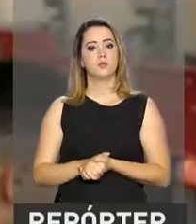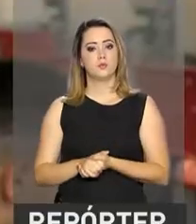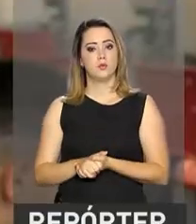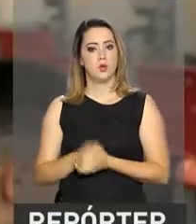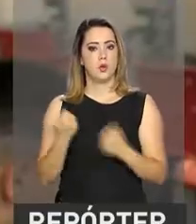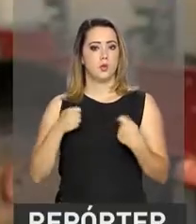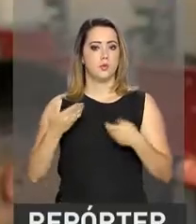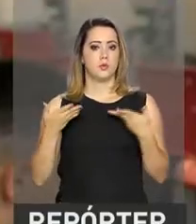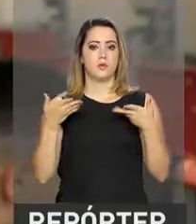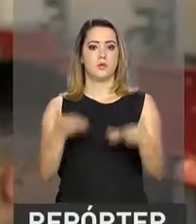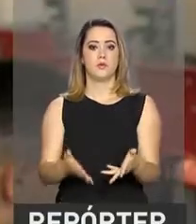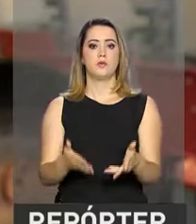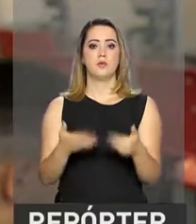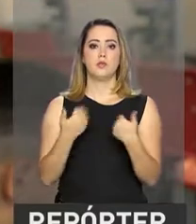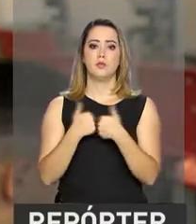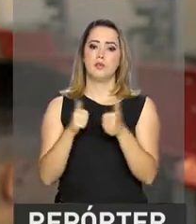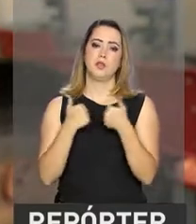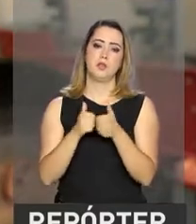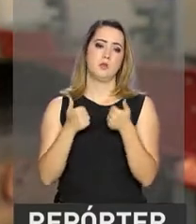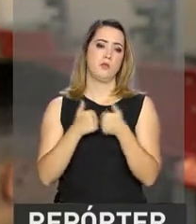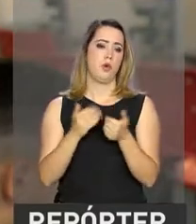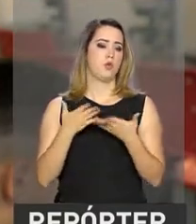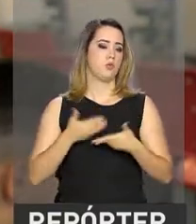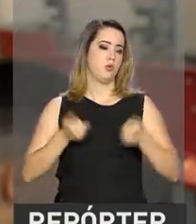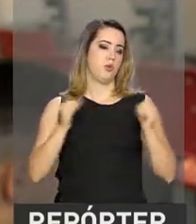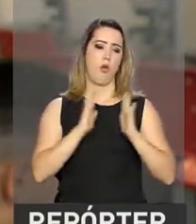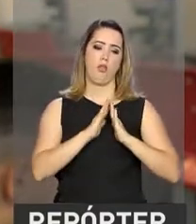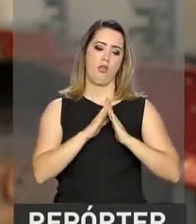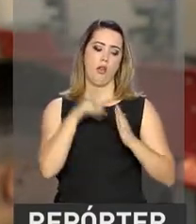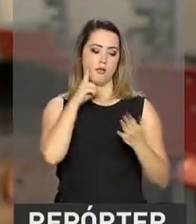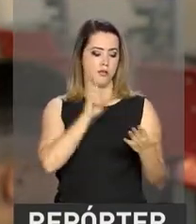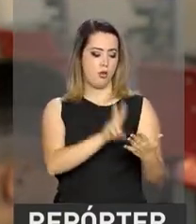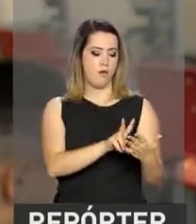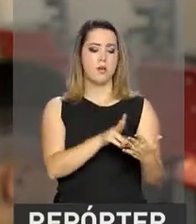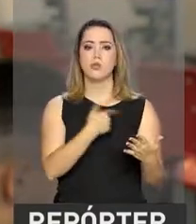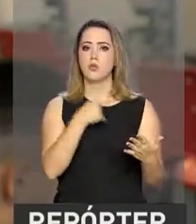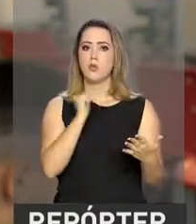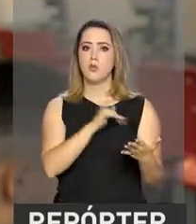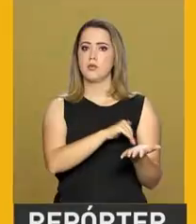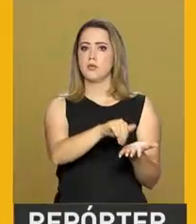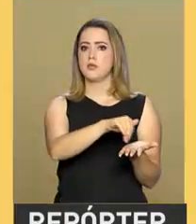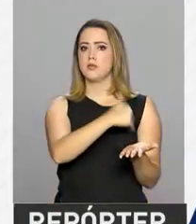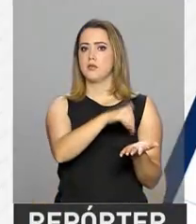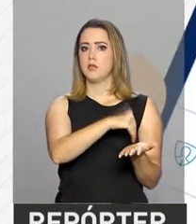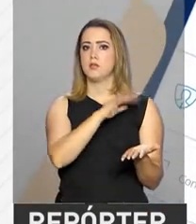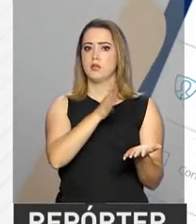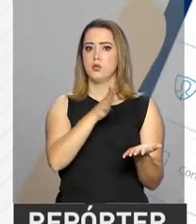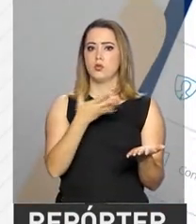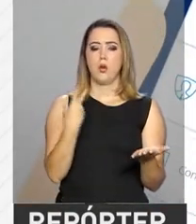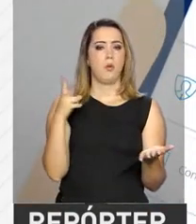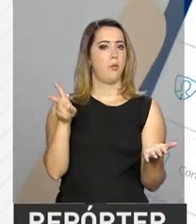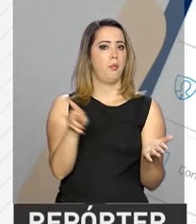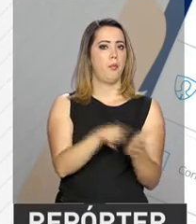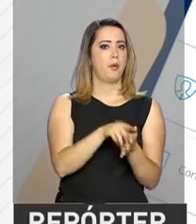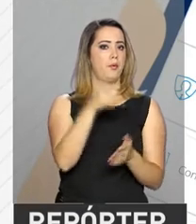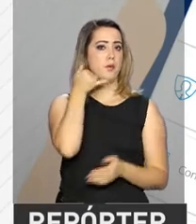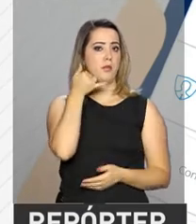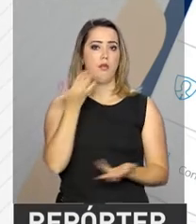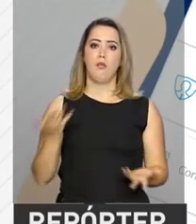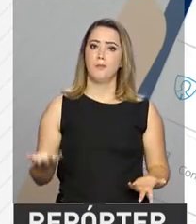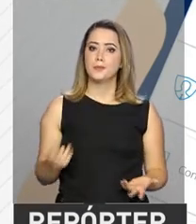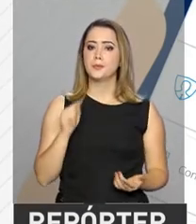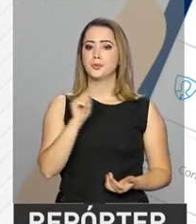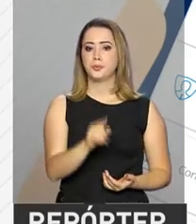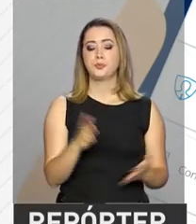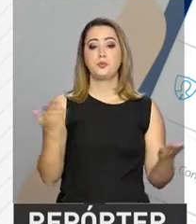preço está vindo aqui gastando transporte aí eu vejo as vagas que possam se cadastrar pelo próprio celular até agora mais de 460 mil